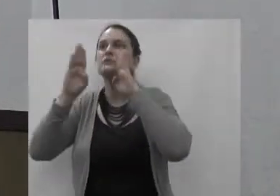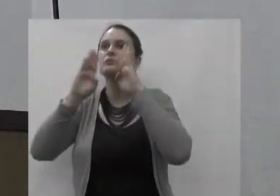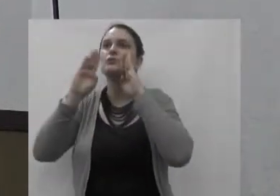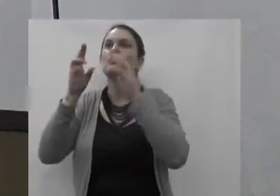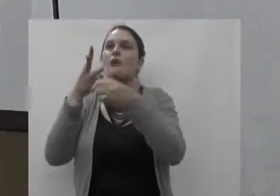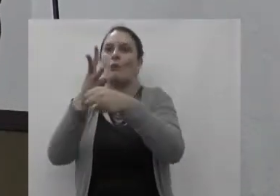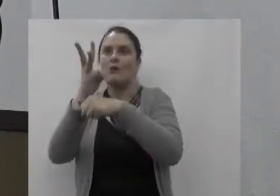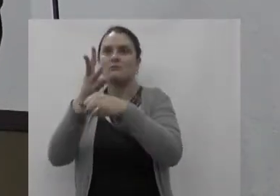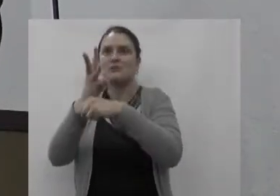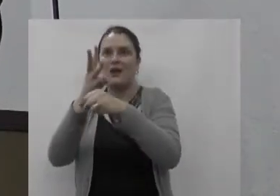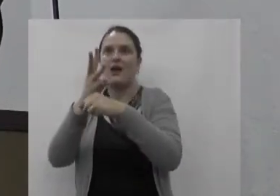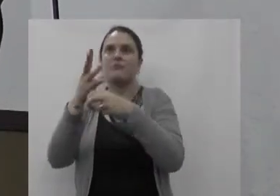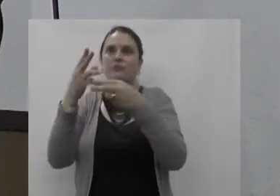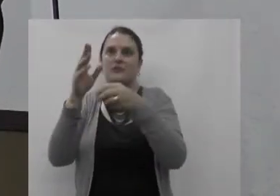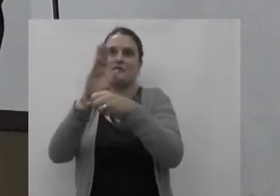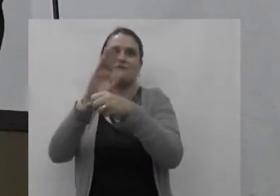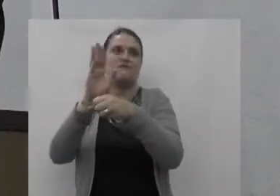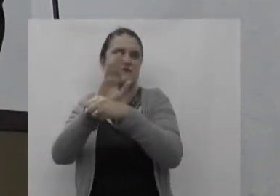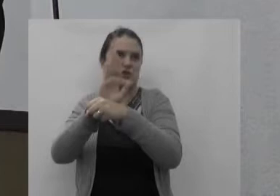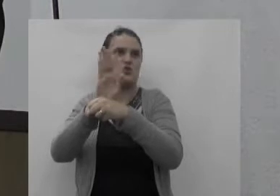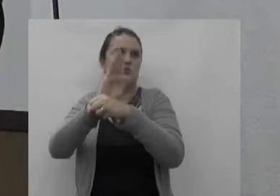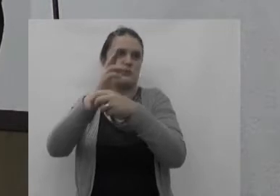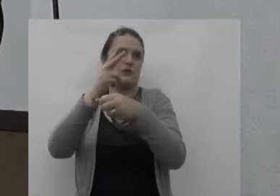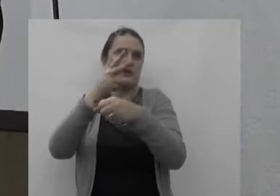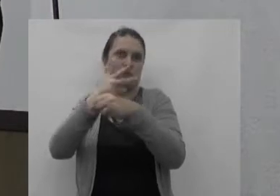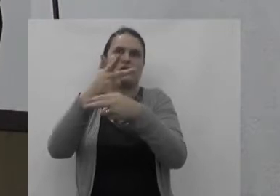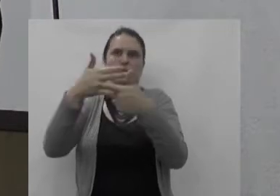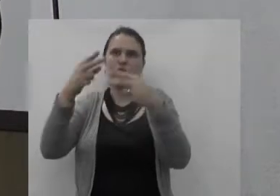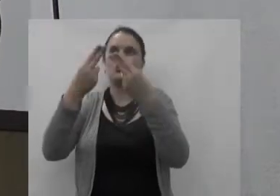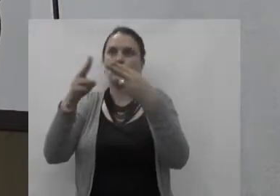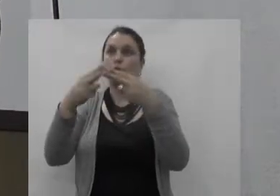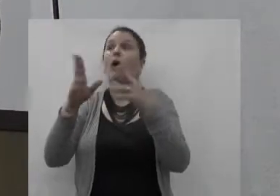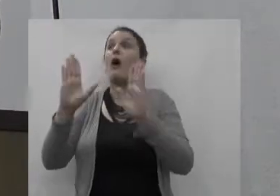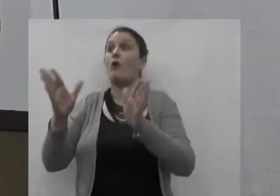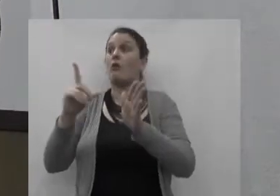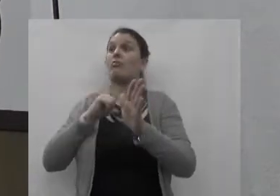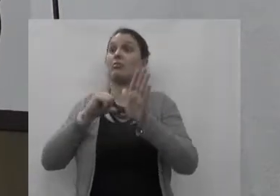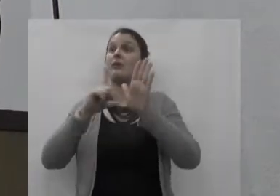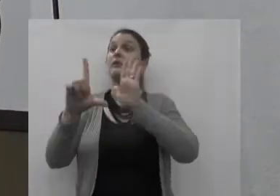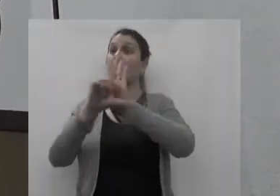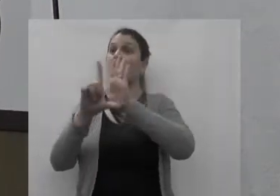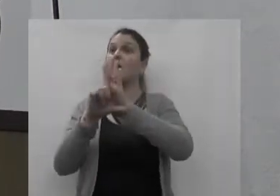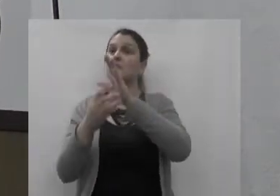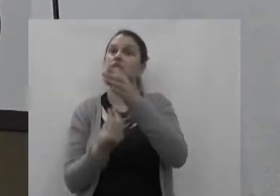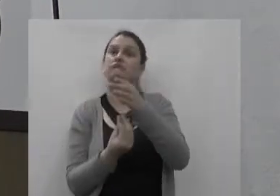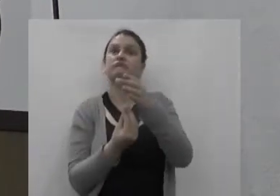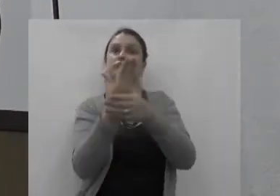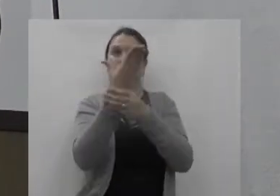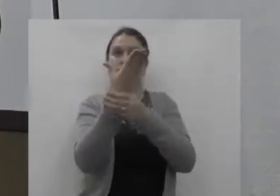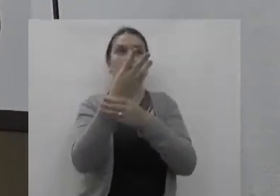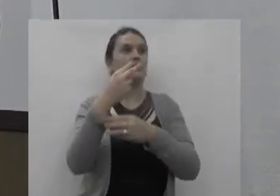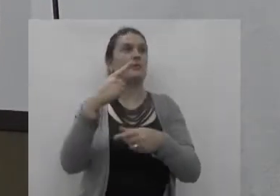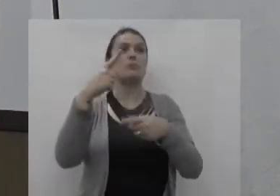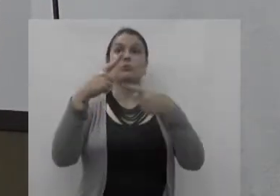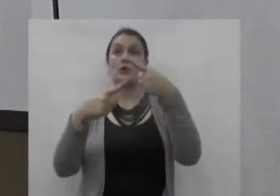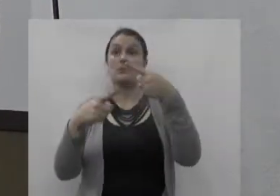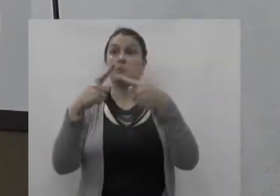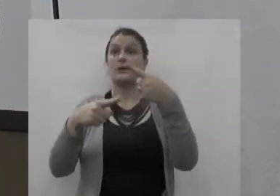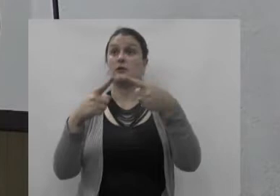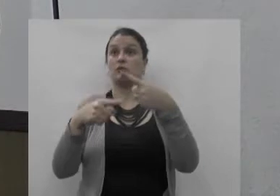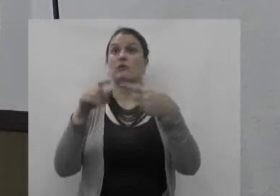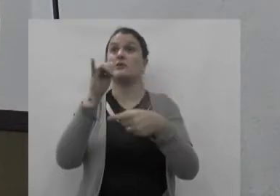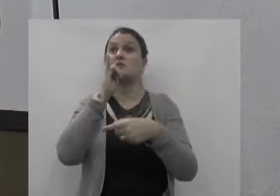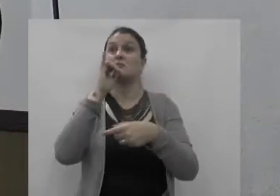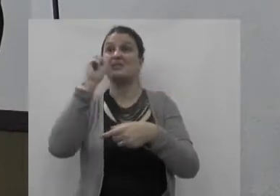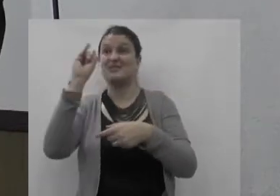ele assinou, é exatamente uma lei que vai falar a respeito disso, a respeito das pessoas que colocam nas